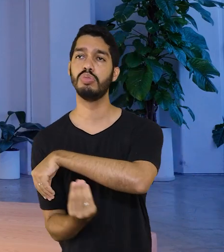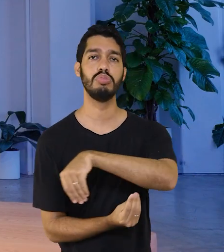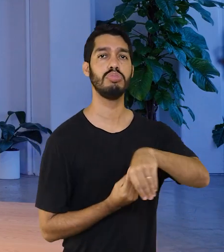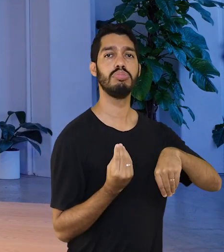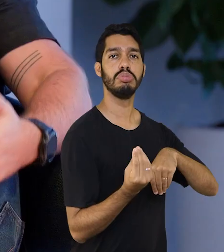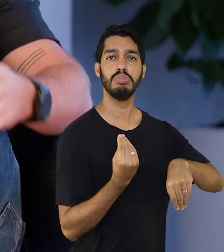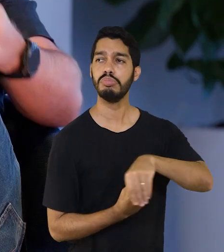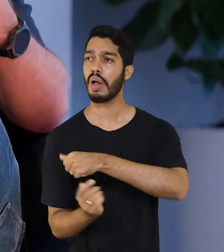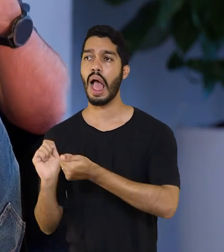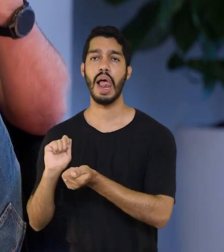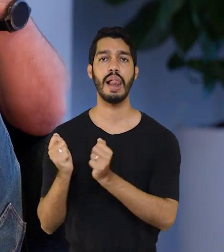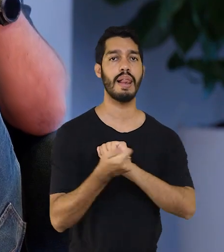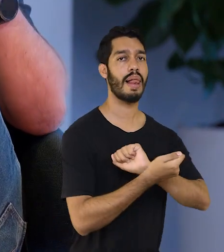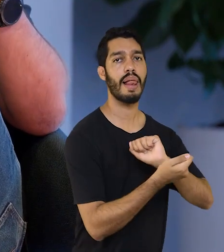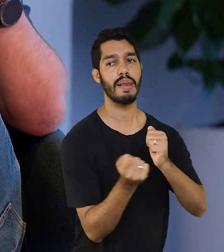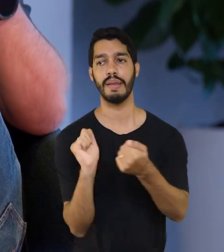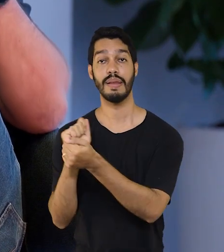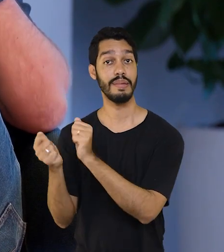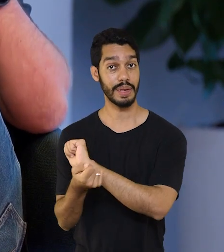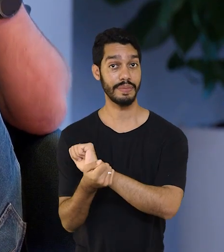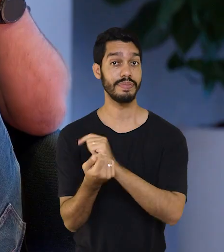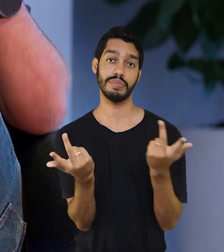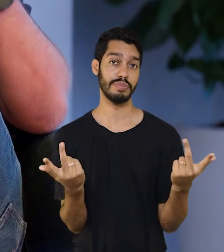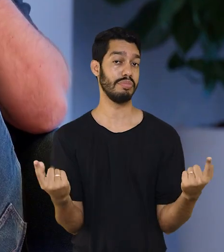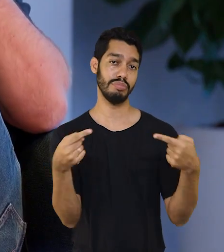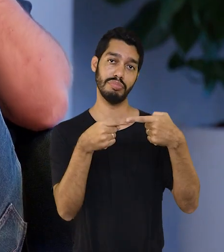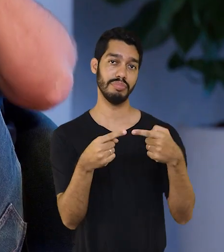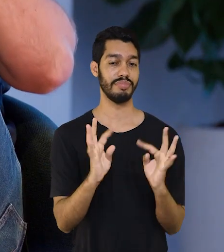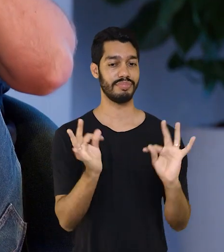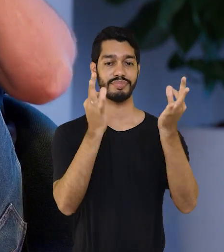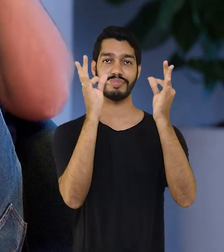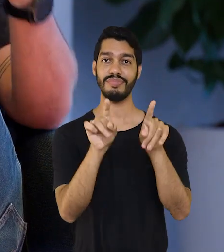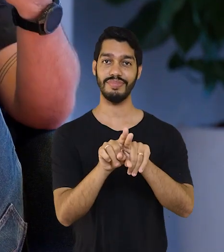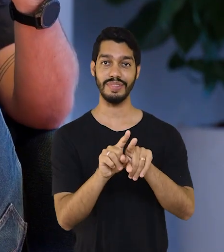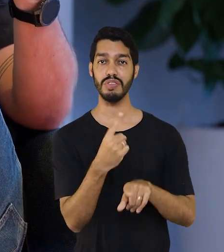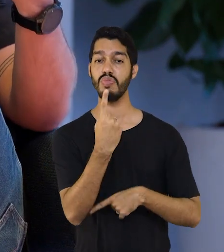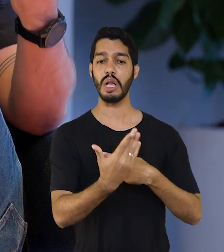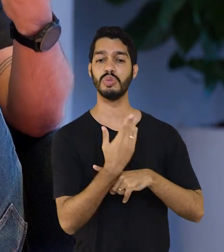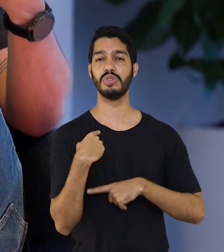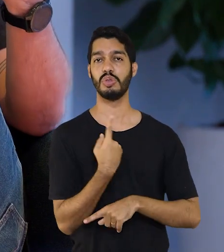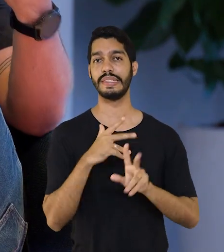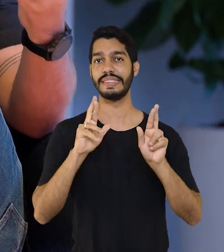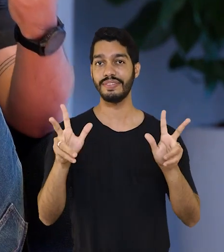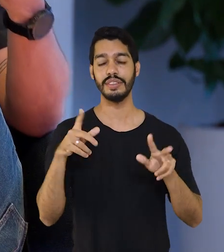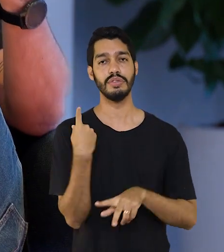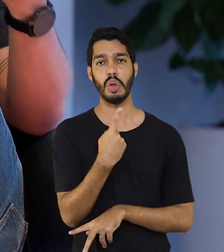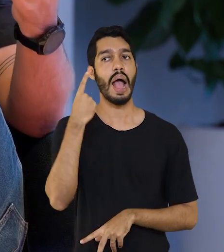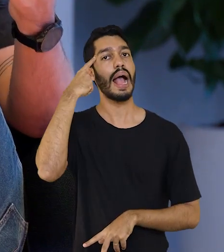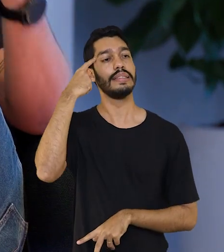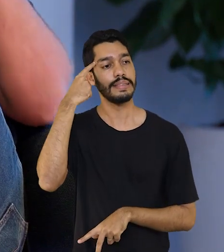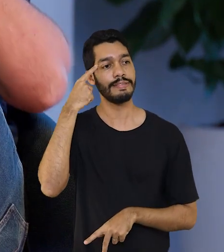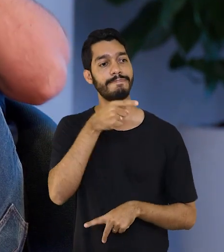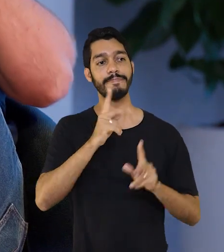mais fluidez. Então, acho que muito do que vem nos ajudando a construir uma tecnologia diferenciadora, única